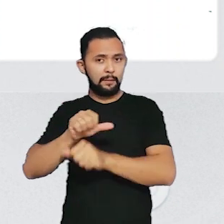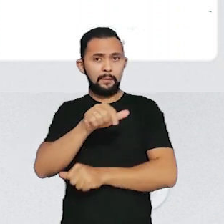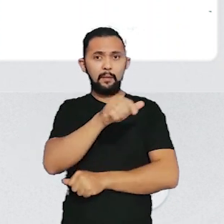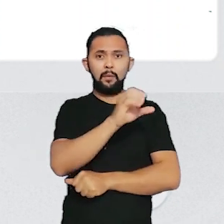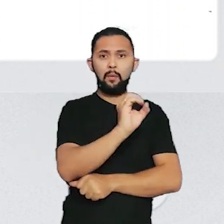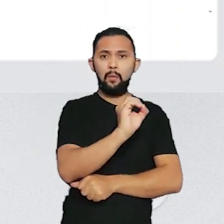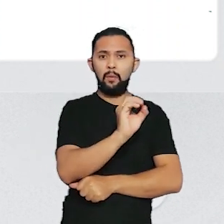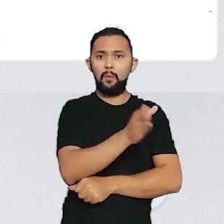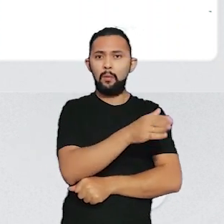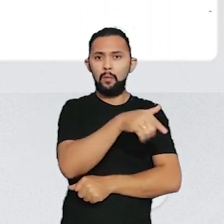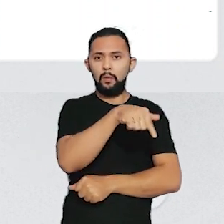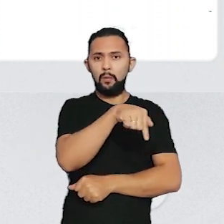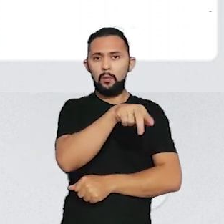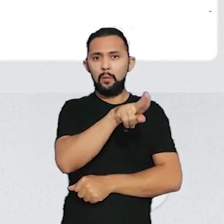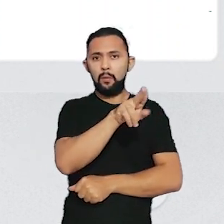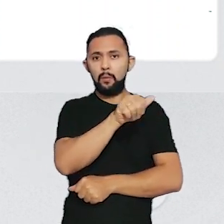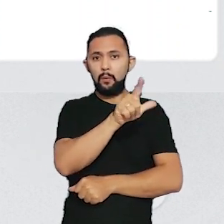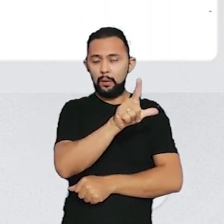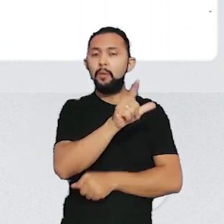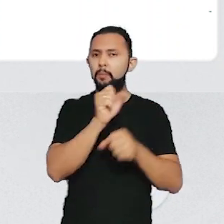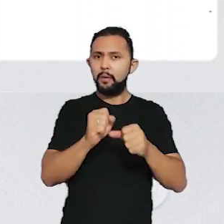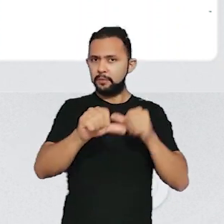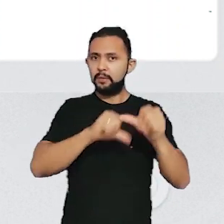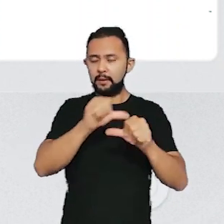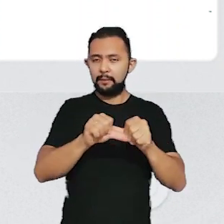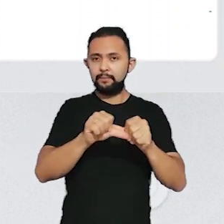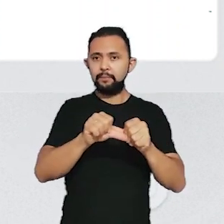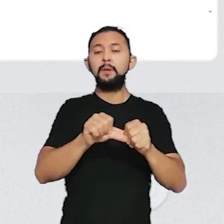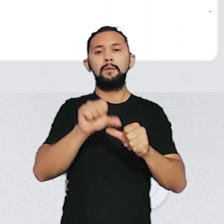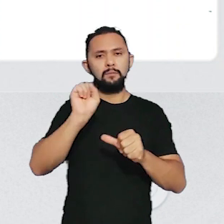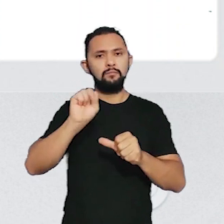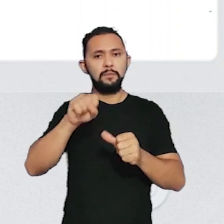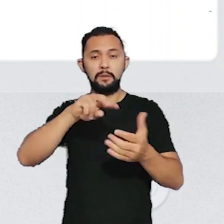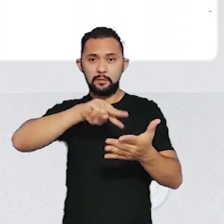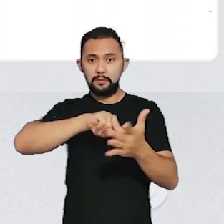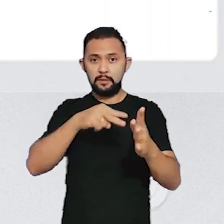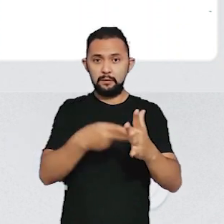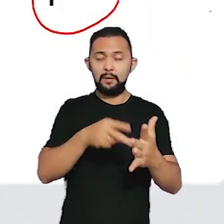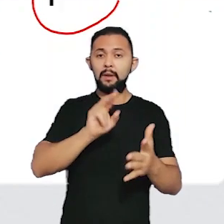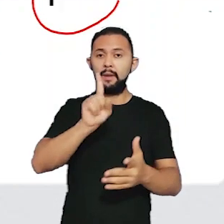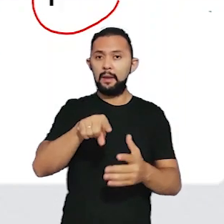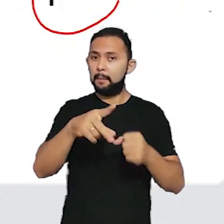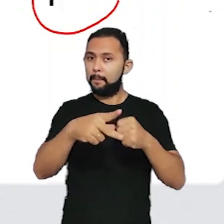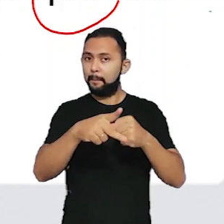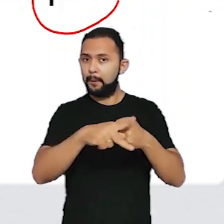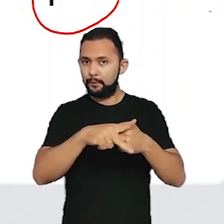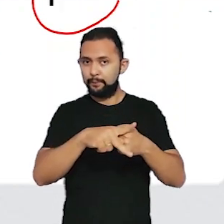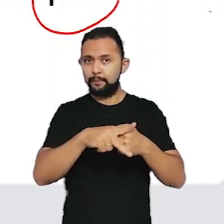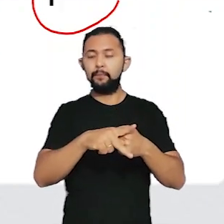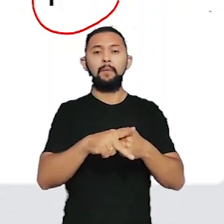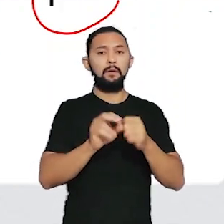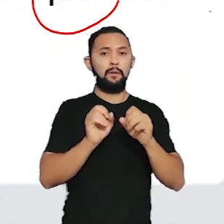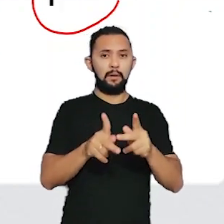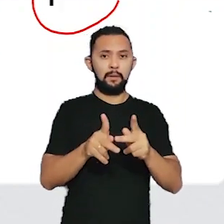ou plural. Se eu puder fazer isso, é porque isso é um pronome. Se eu não conseguir, é porque não é pronome. Então, as pessoas